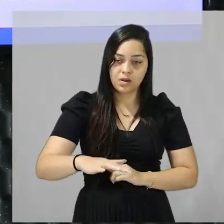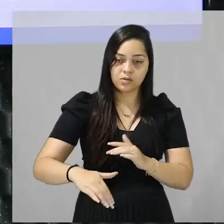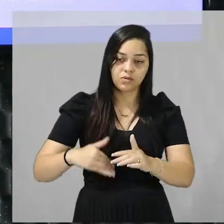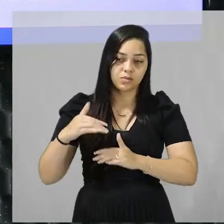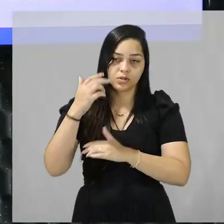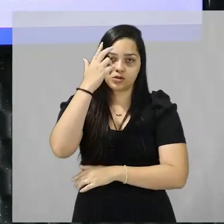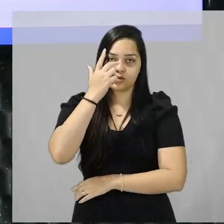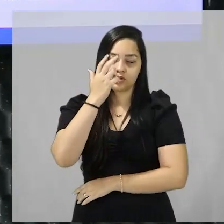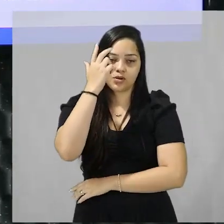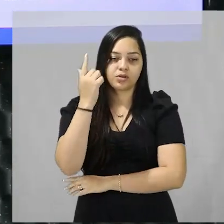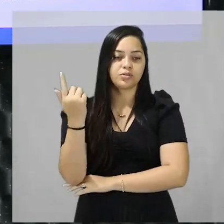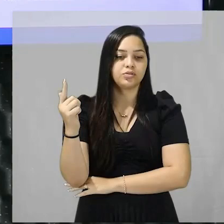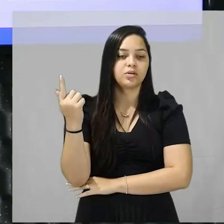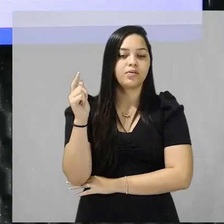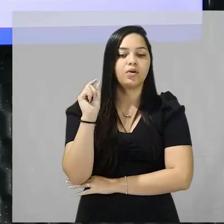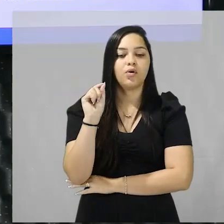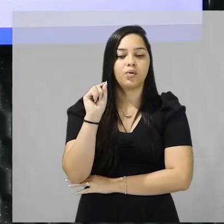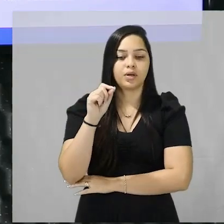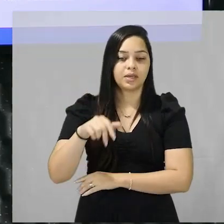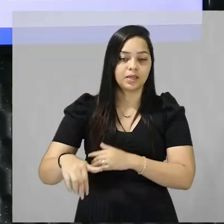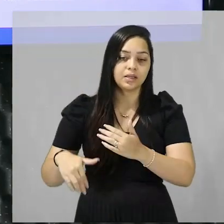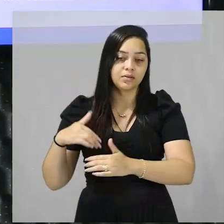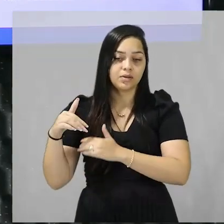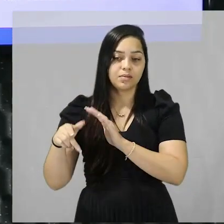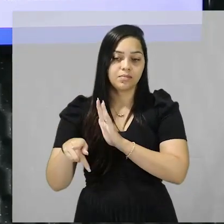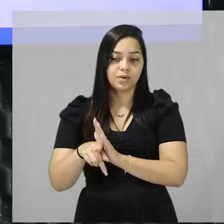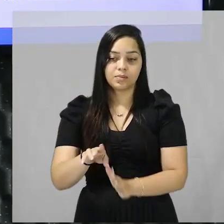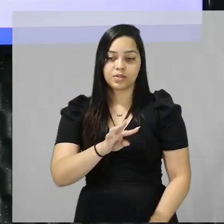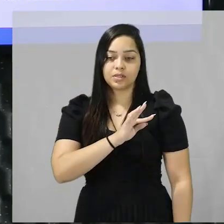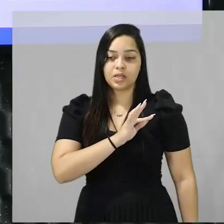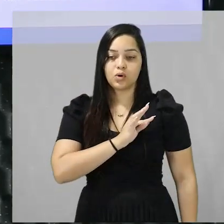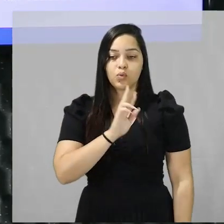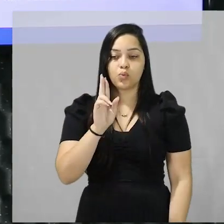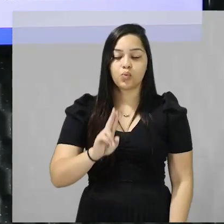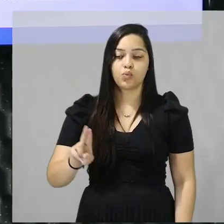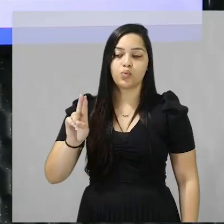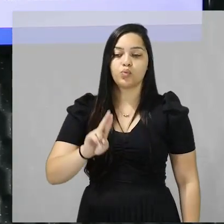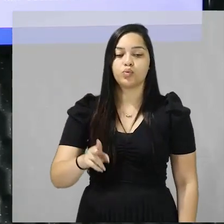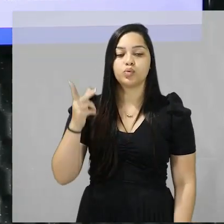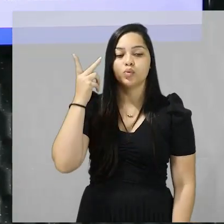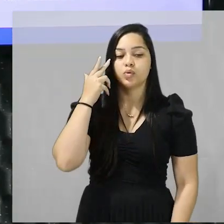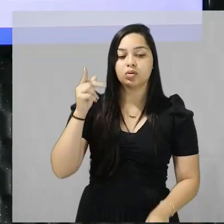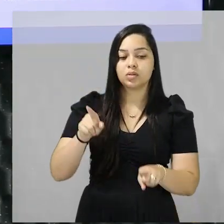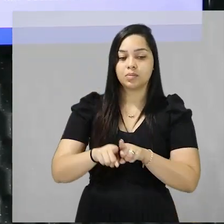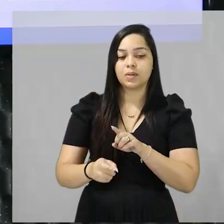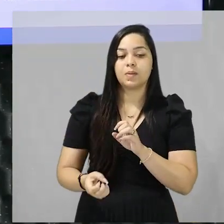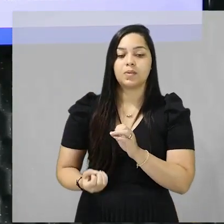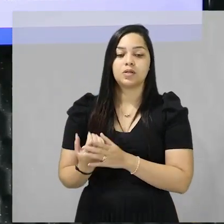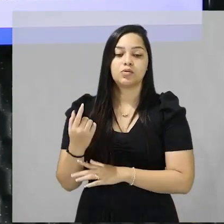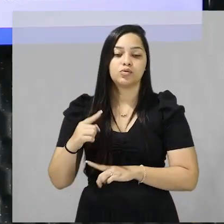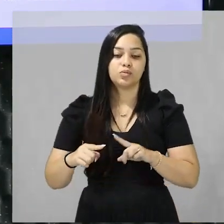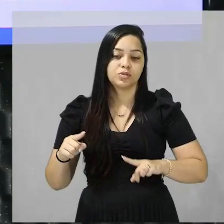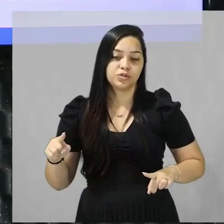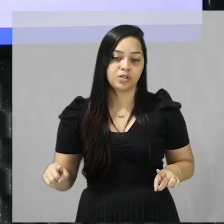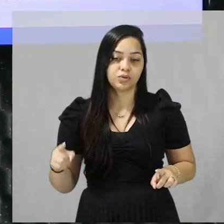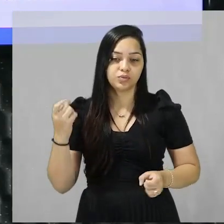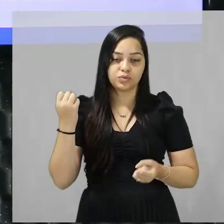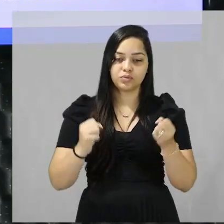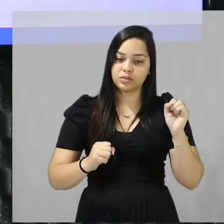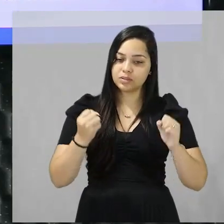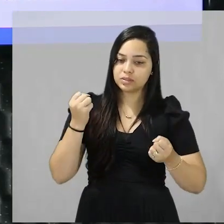espaço é um elemento histórico-geográfico articulado ao desenvolvimento de técnicas, à utilização de recursos naturais e à produção de